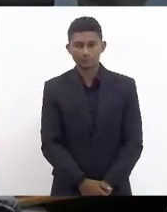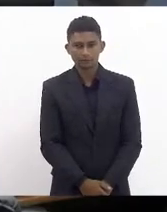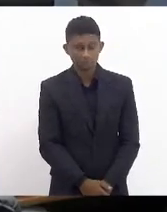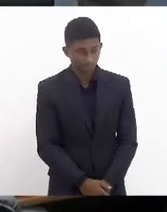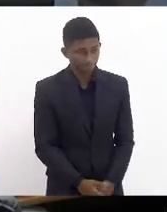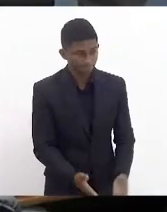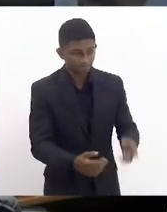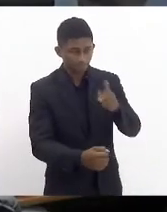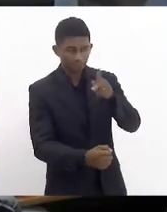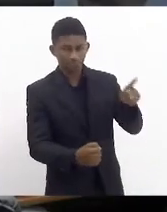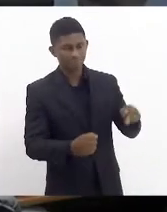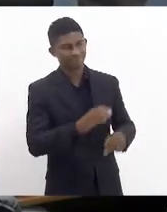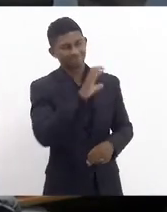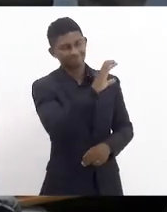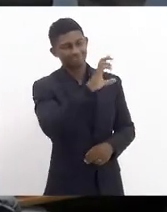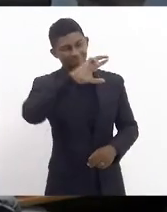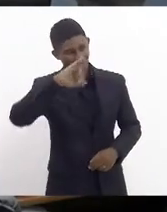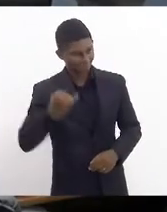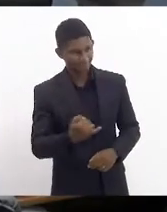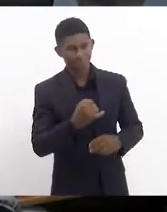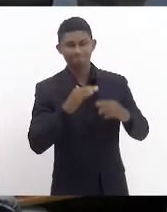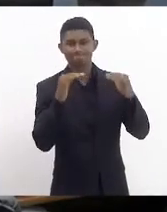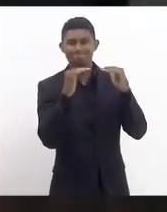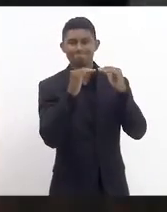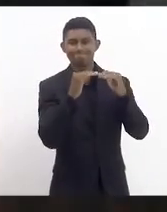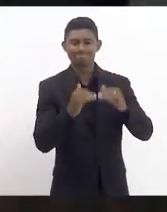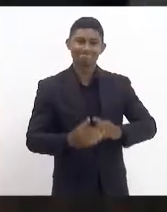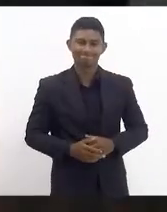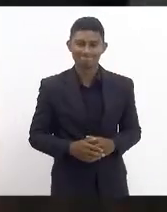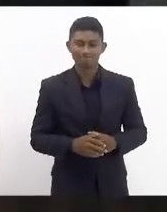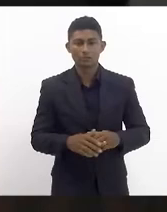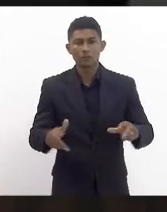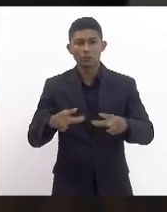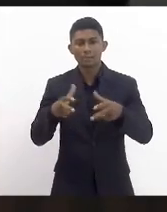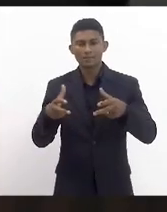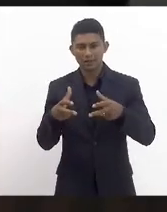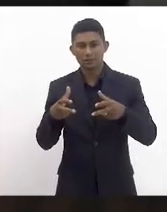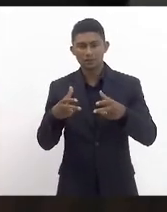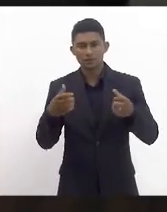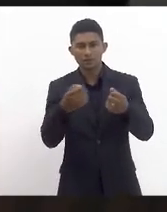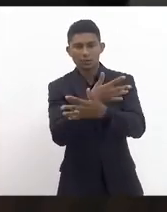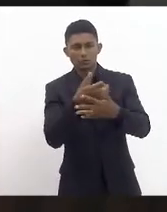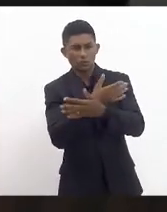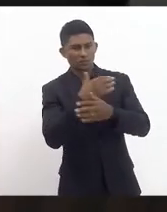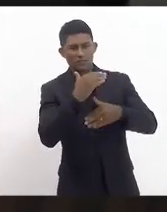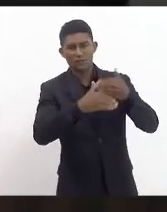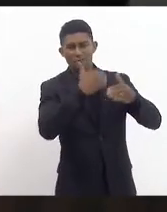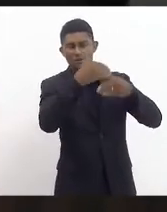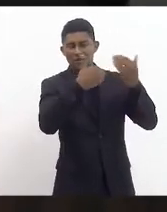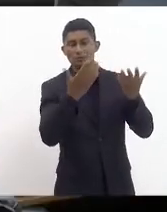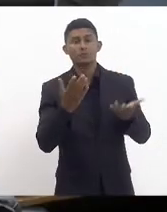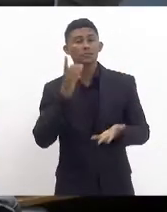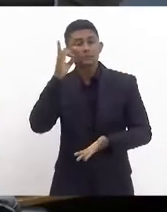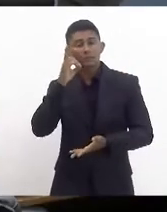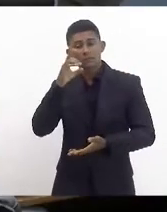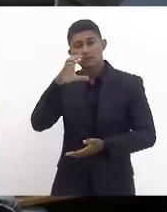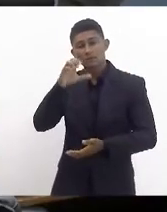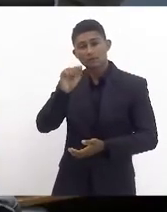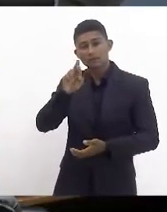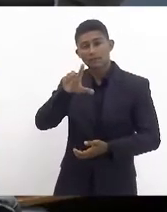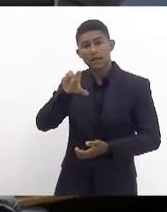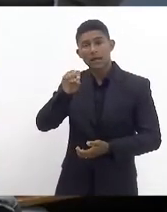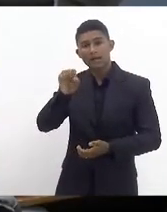Presidente, acompanho o parecer da CCJ. Pela Comissão de Assuntos Municipais e Desenvolvimento Regional, deputado Carlos Macedo.